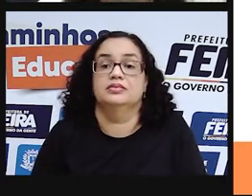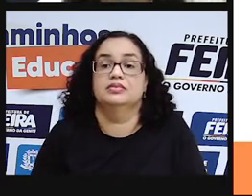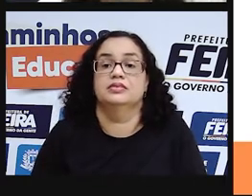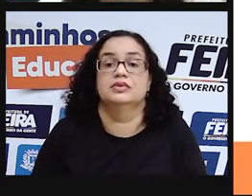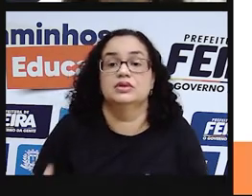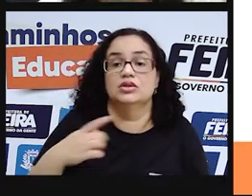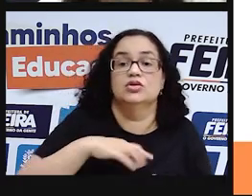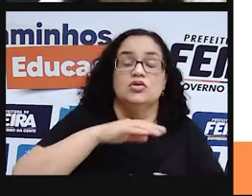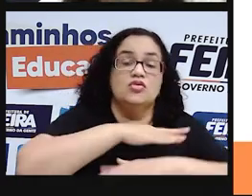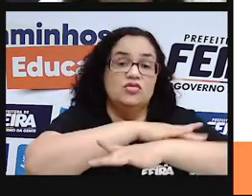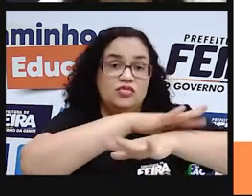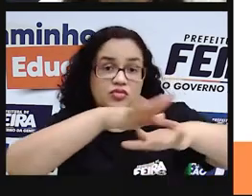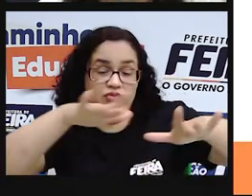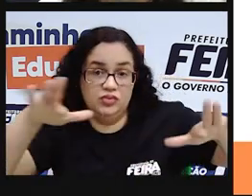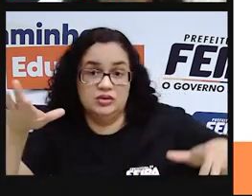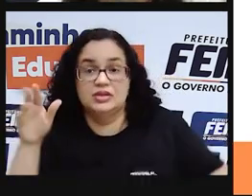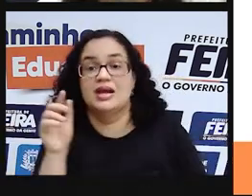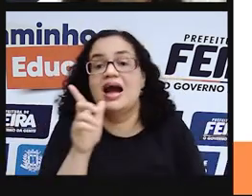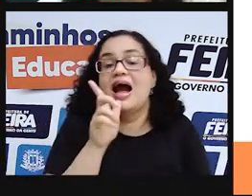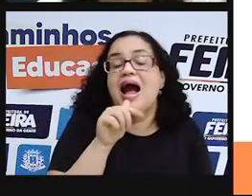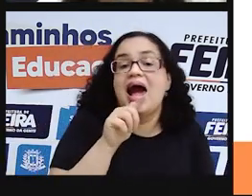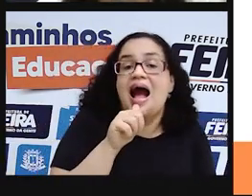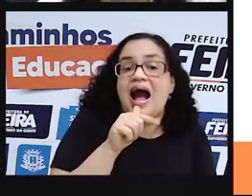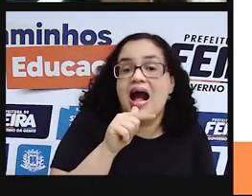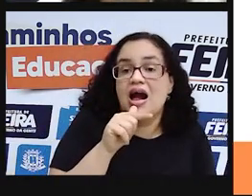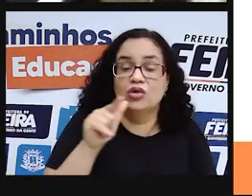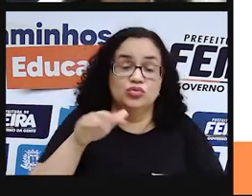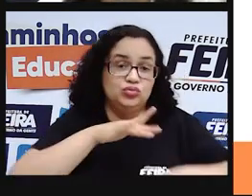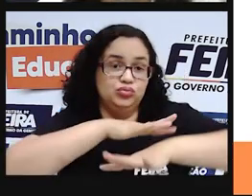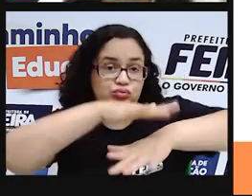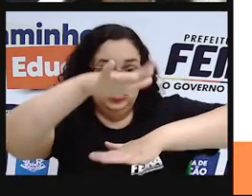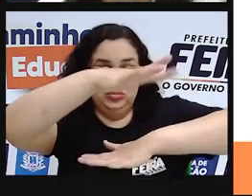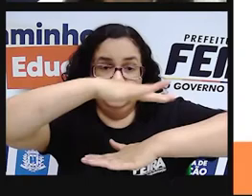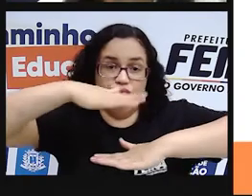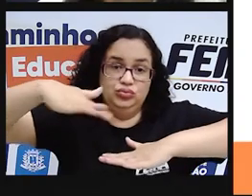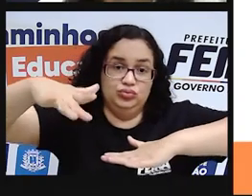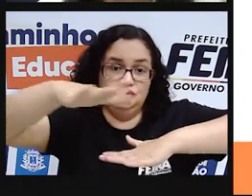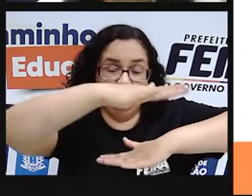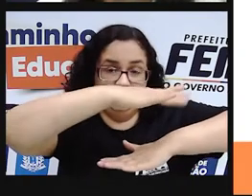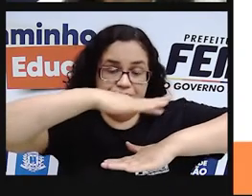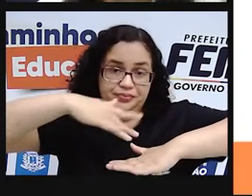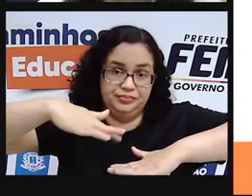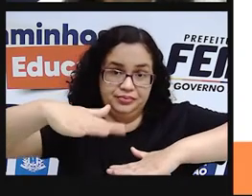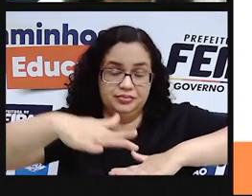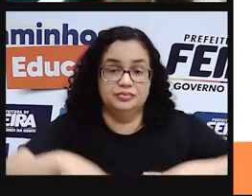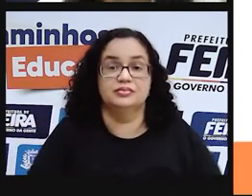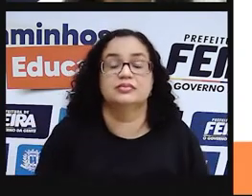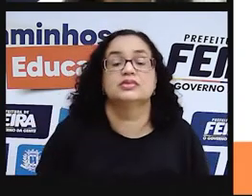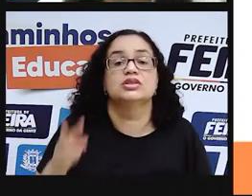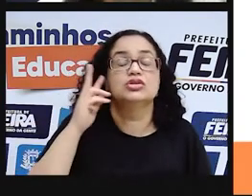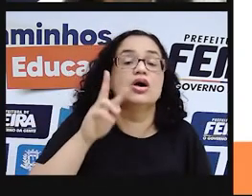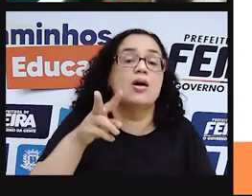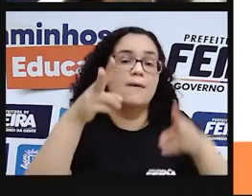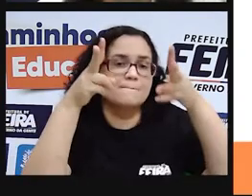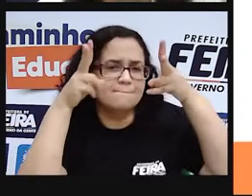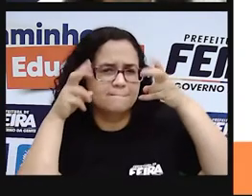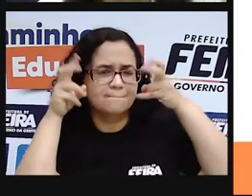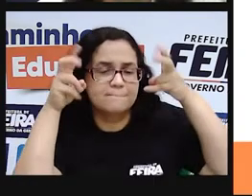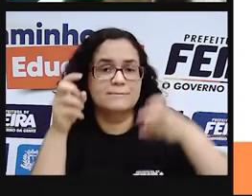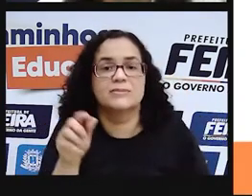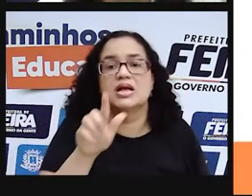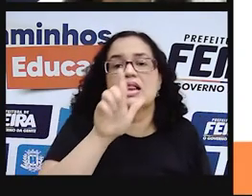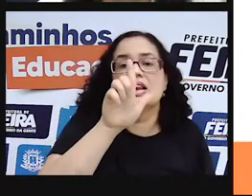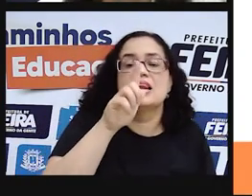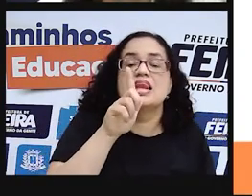Lagoas elas são formadas pelo represamento de um fluxo de água superficial aí a gente já observou aí que as